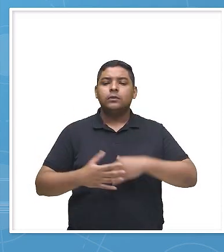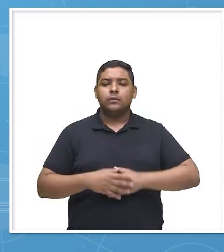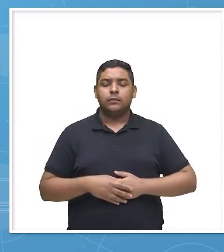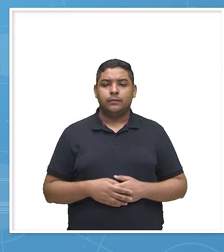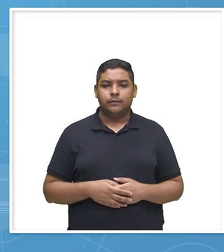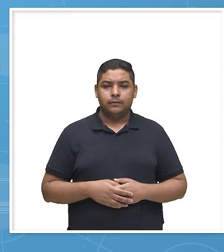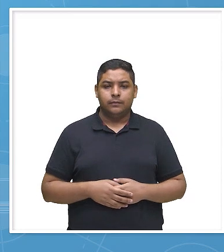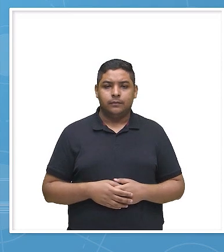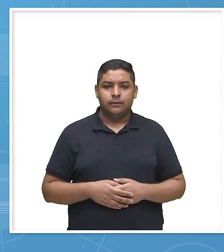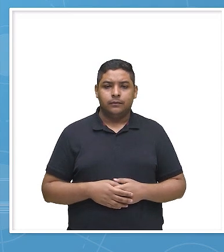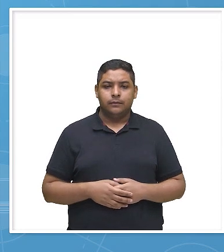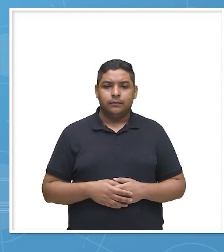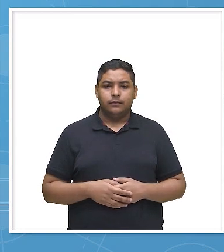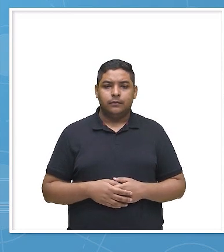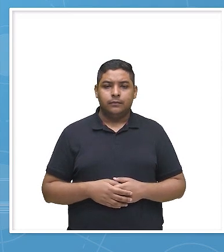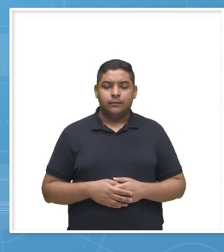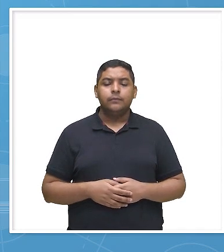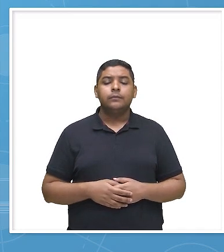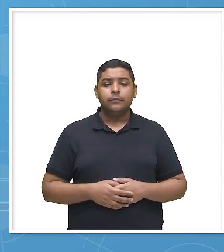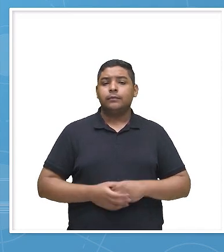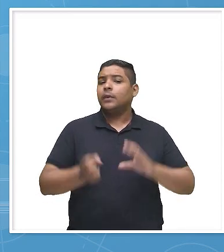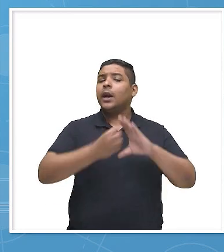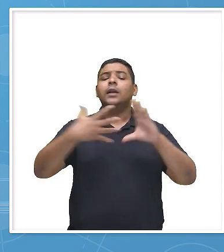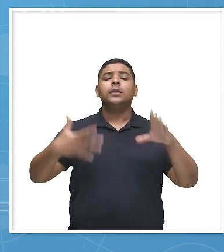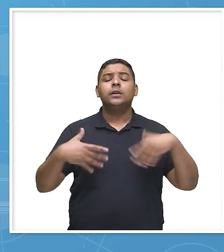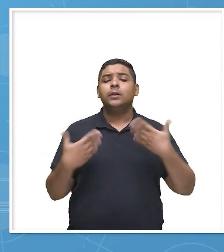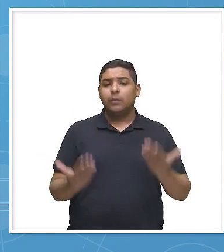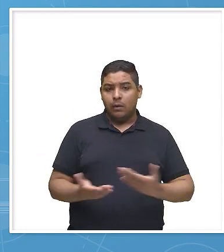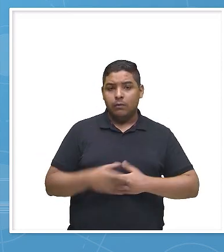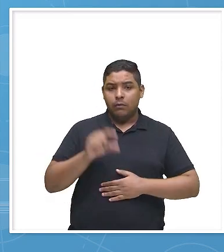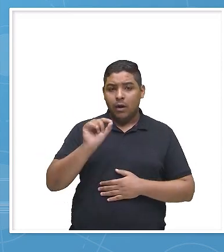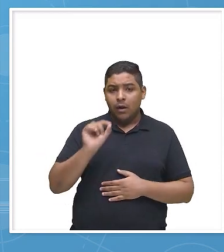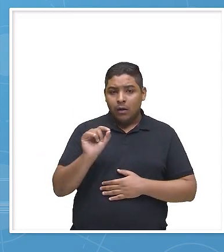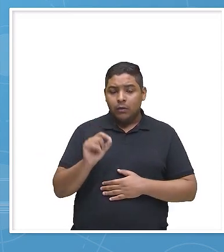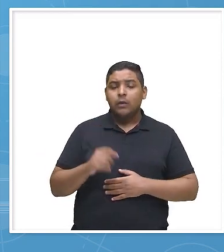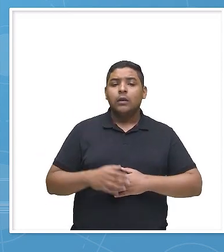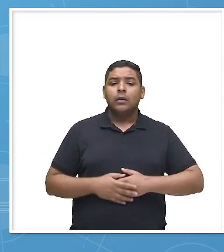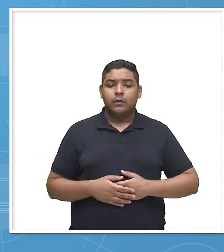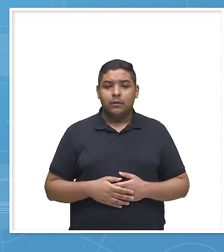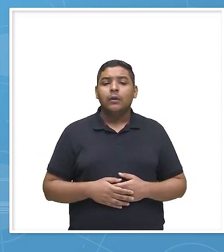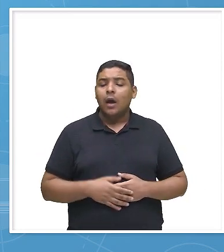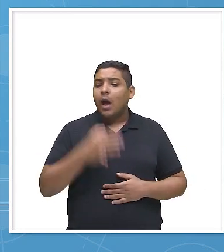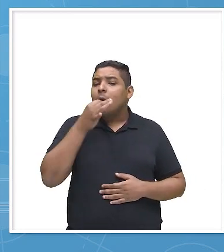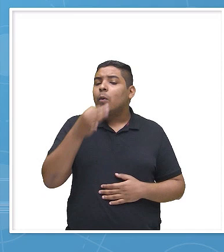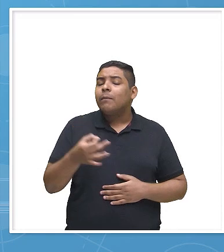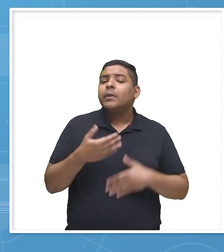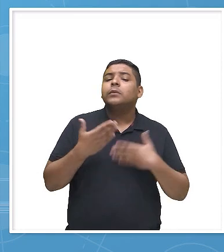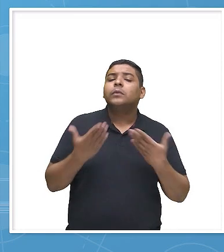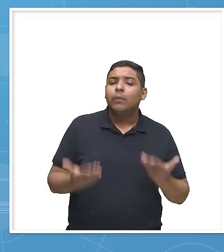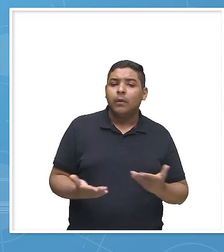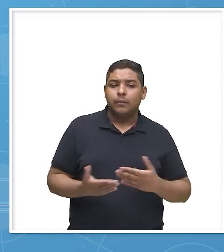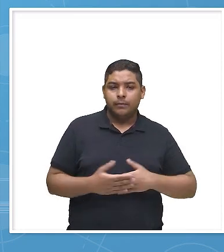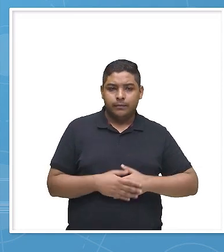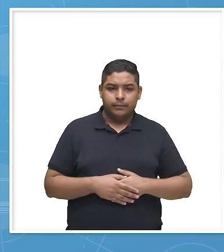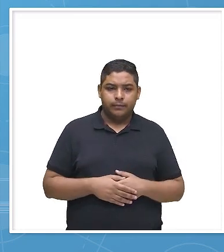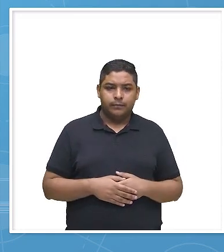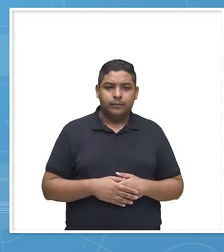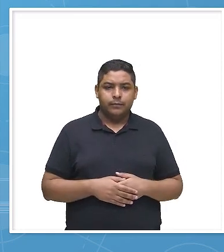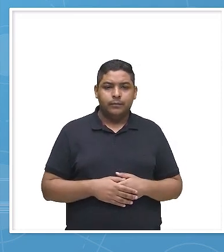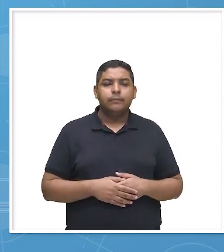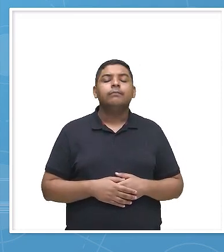criacionismo agora, galerinha, se caracteriza pela defesa do seguinte argumento. Resposta correta é a letra